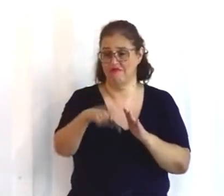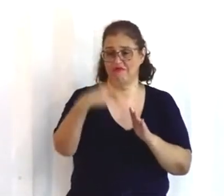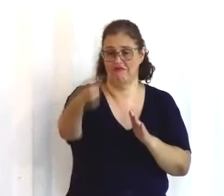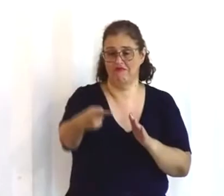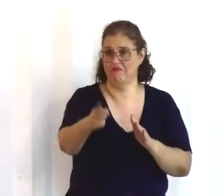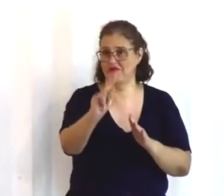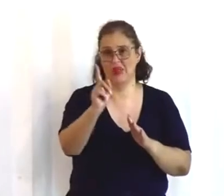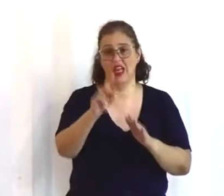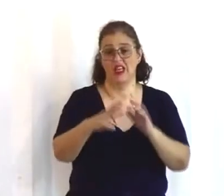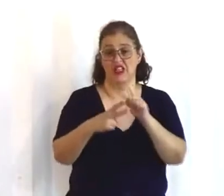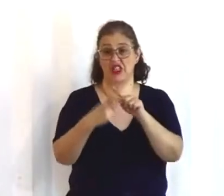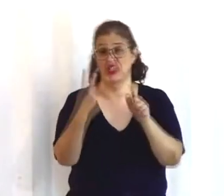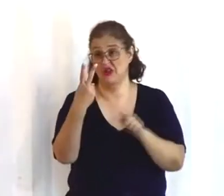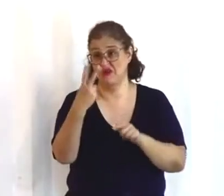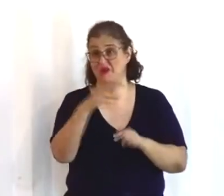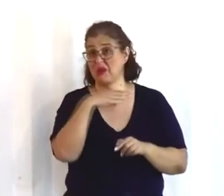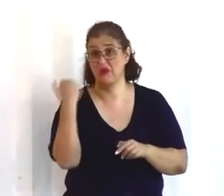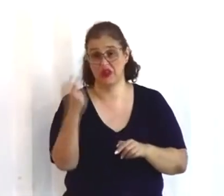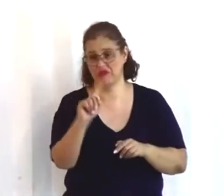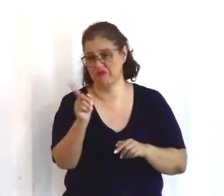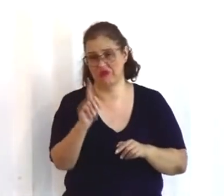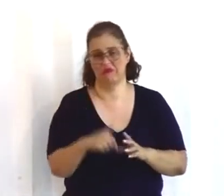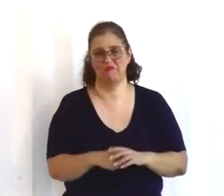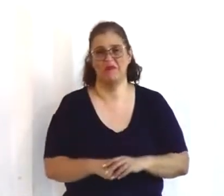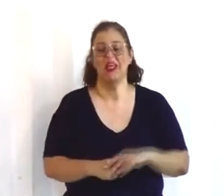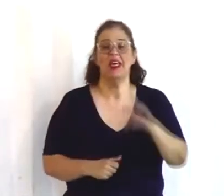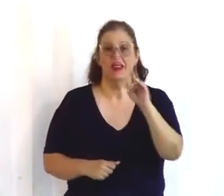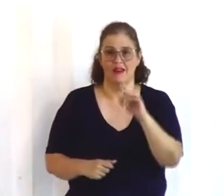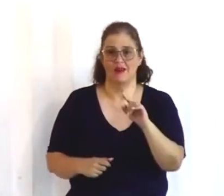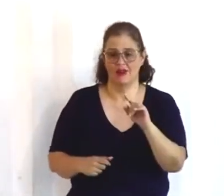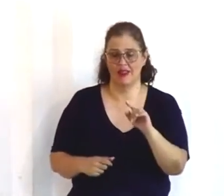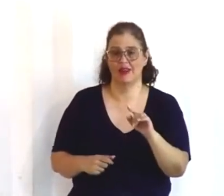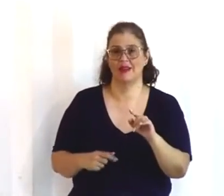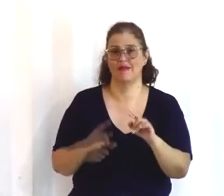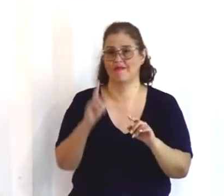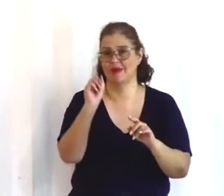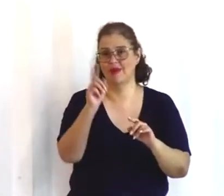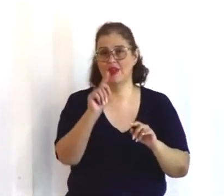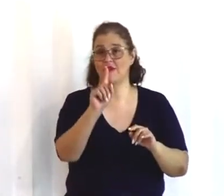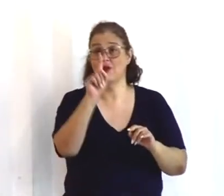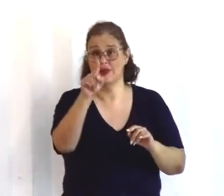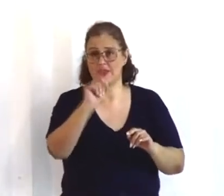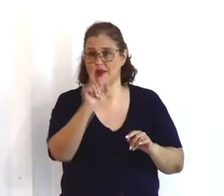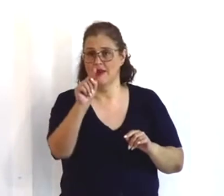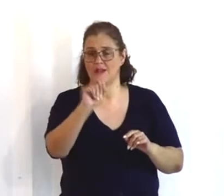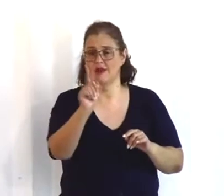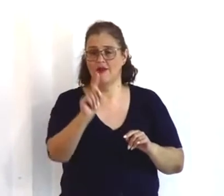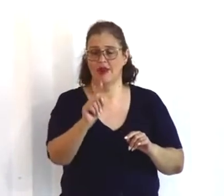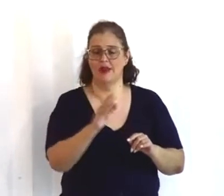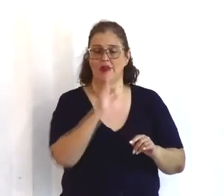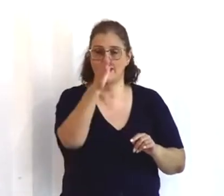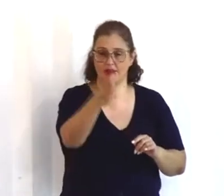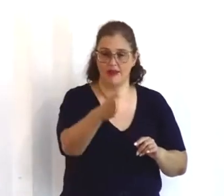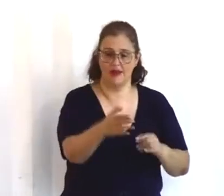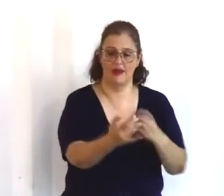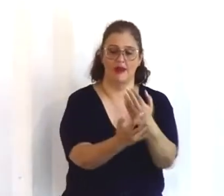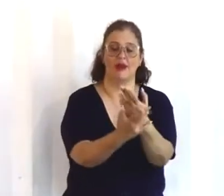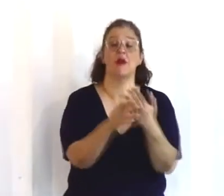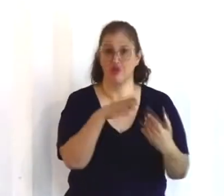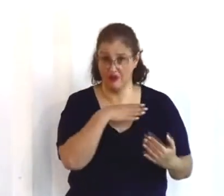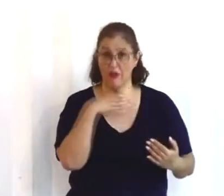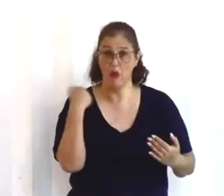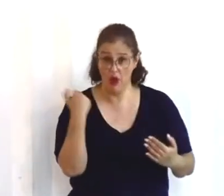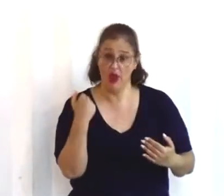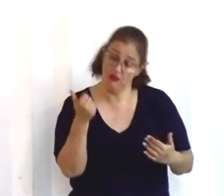que você não será lançado no inferno e depois o inferno no lago de fogo e enxofre, porque se você não passará pela